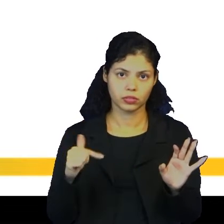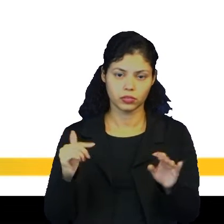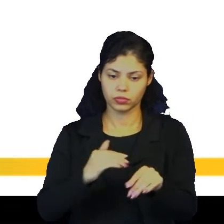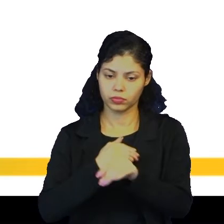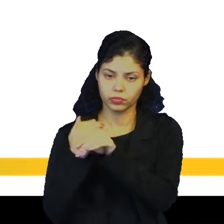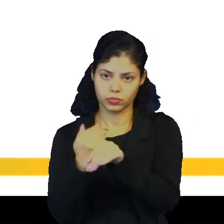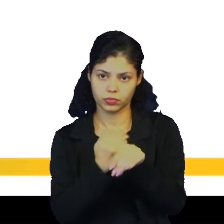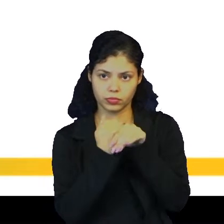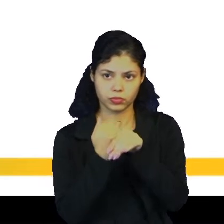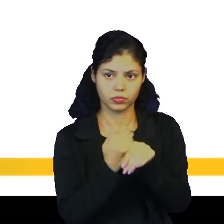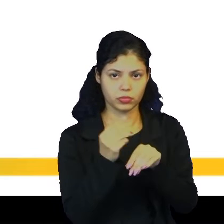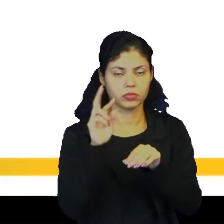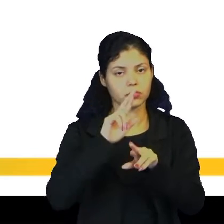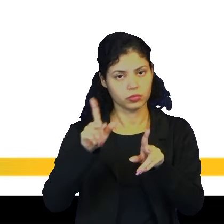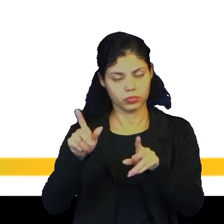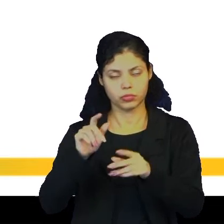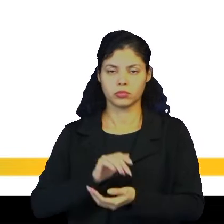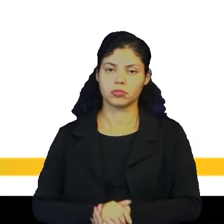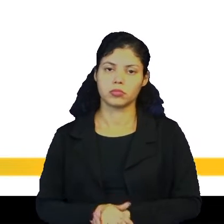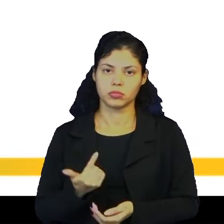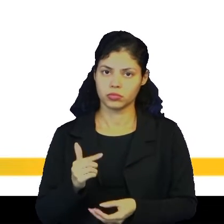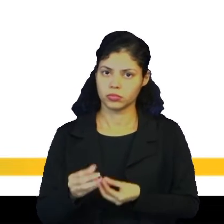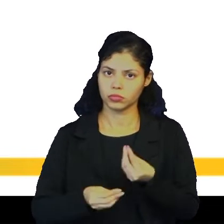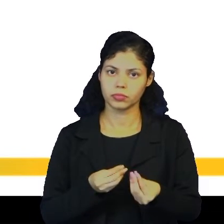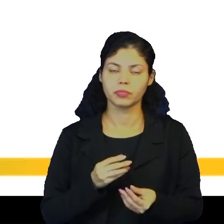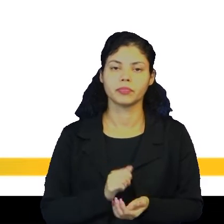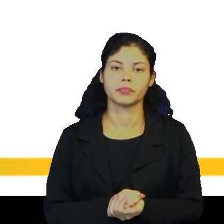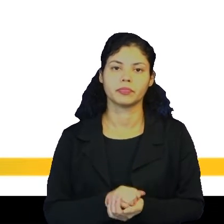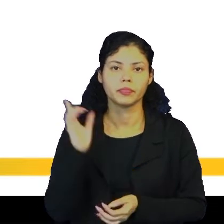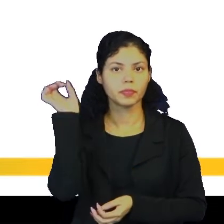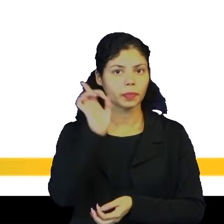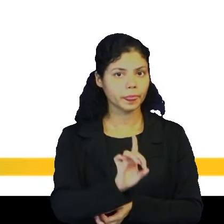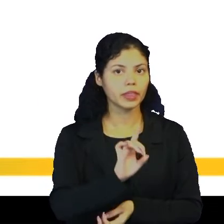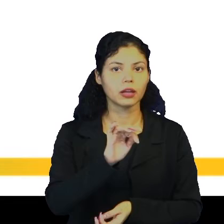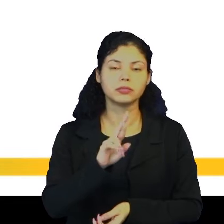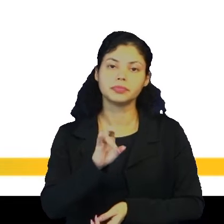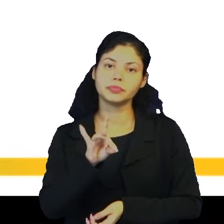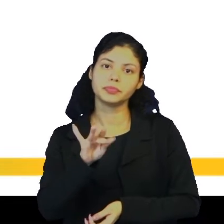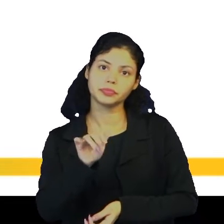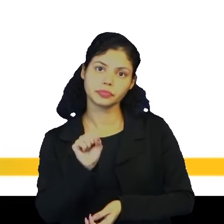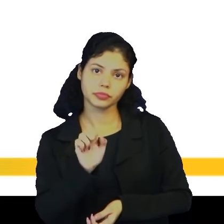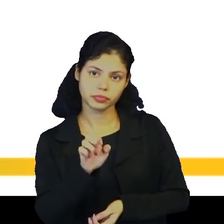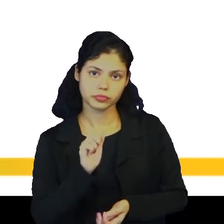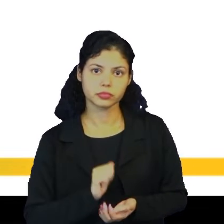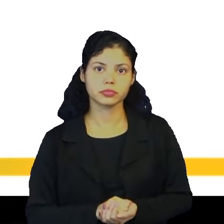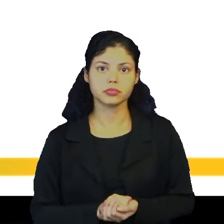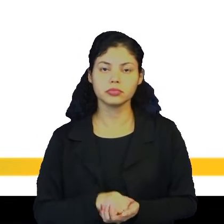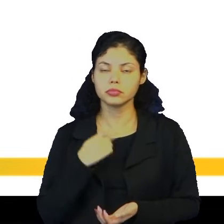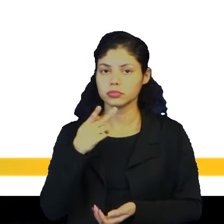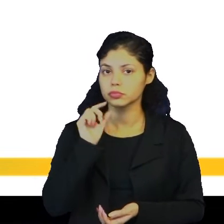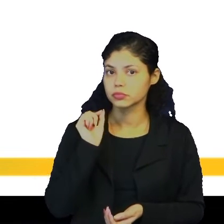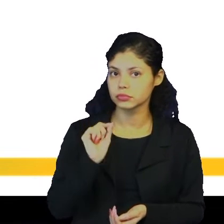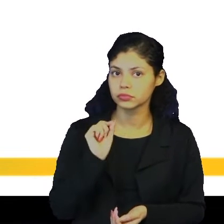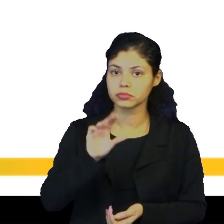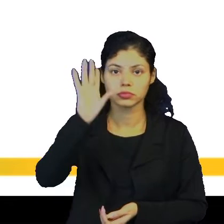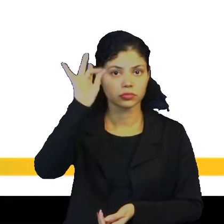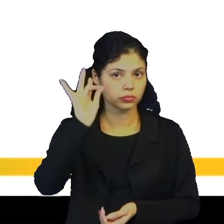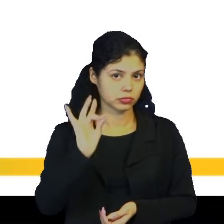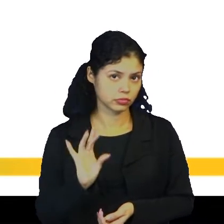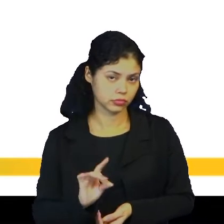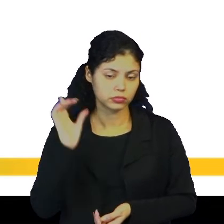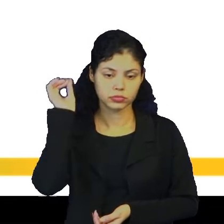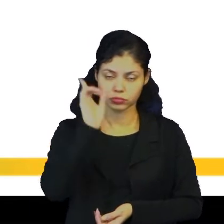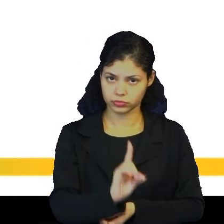de igualdade e vice-versa. São direitos interdependentes, né? Isso equivale a dizer que cada um